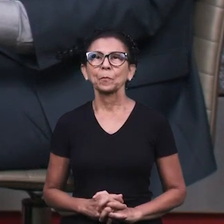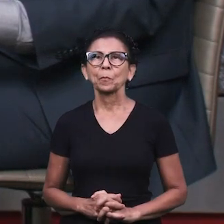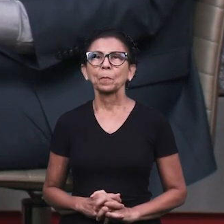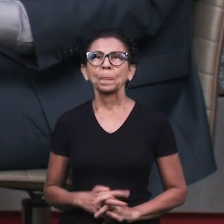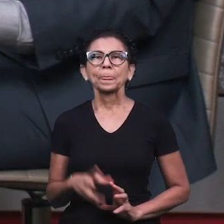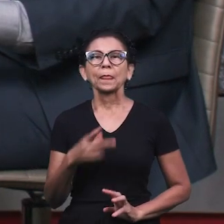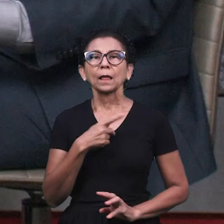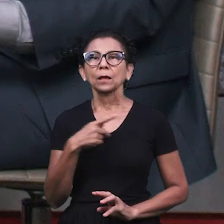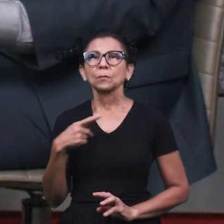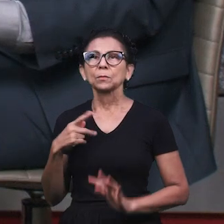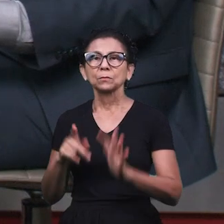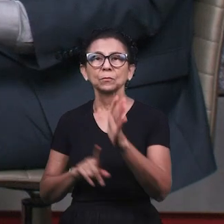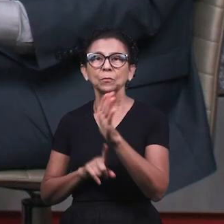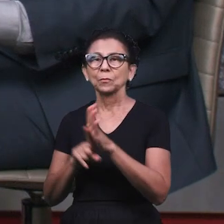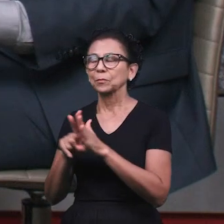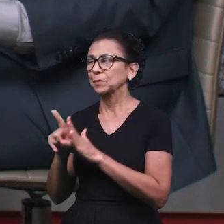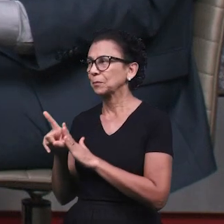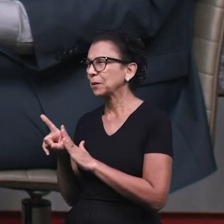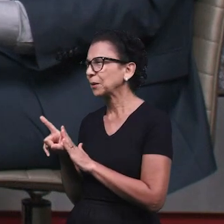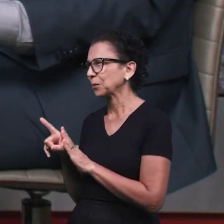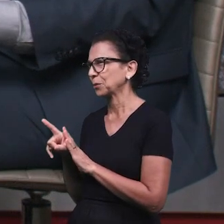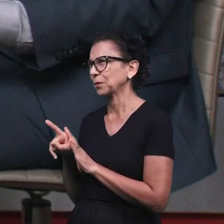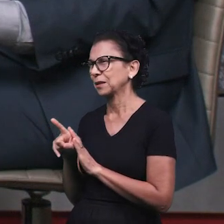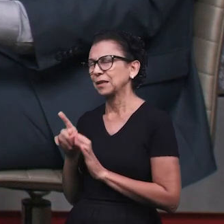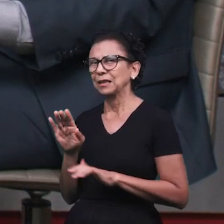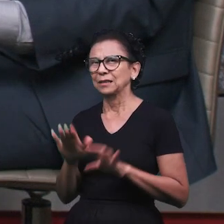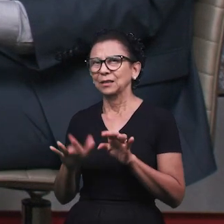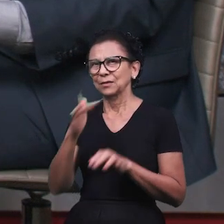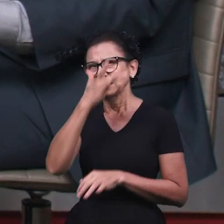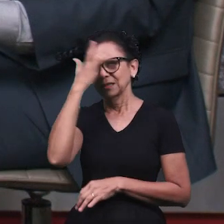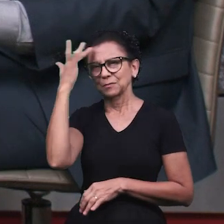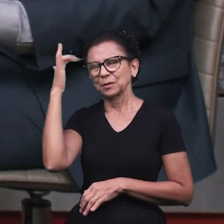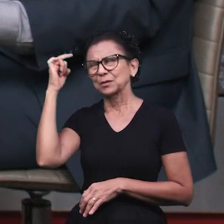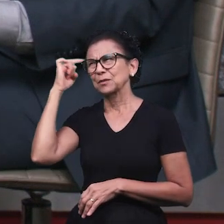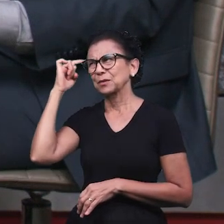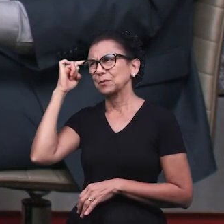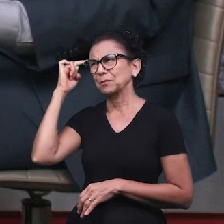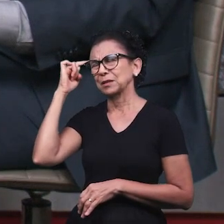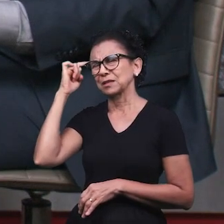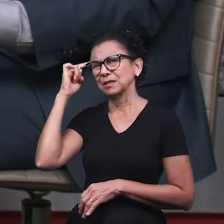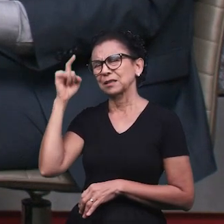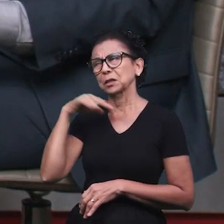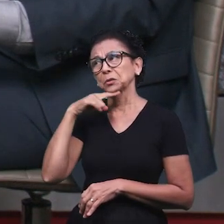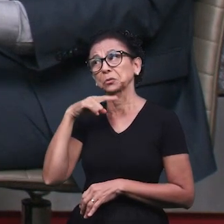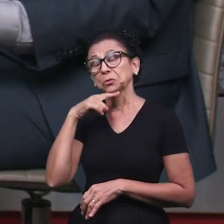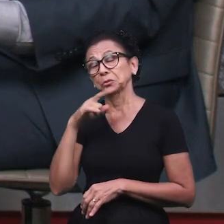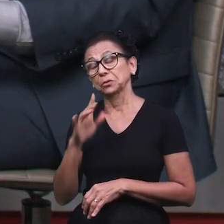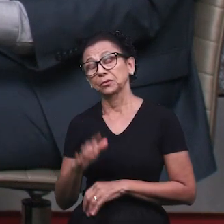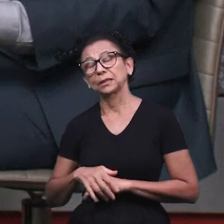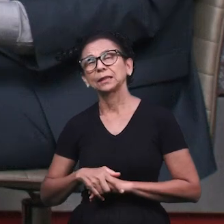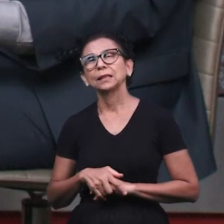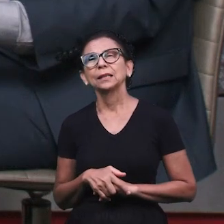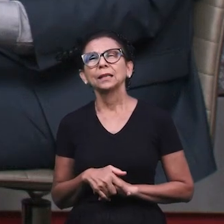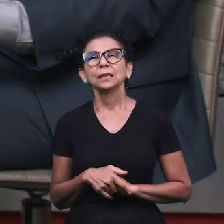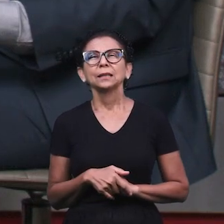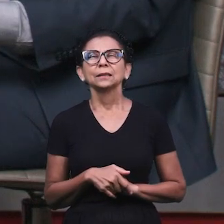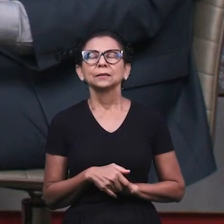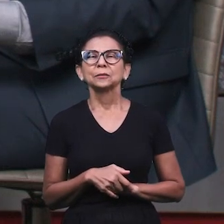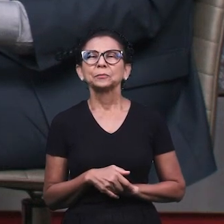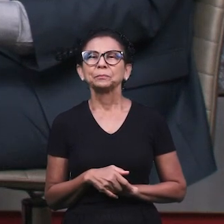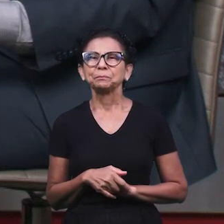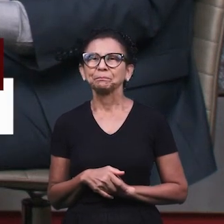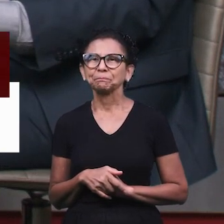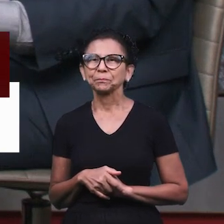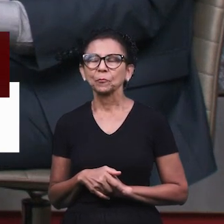pergunta aqui, porque eu acho que fica na mente dos irmãos que nos acompanham. Quando a gente fala que ia